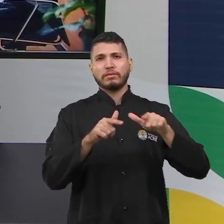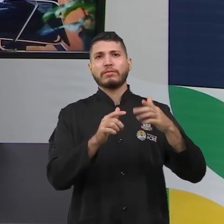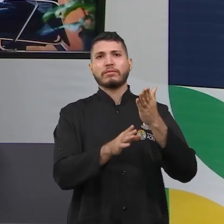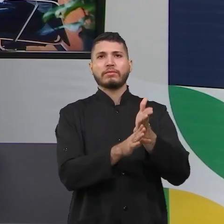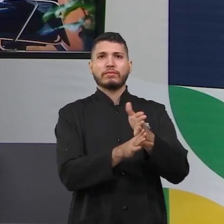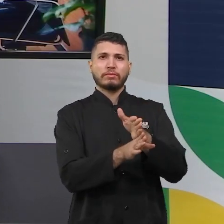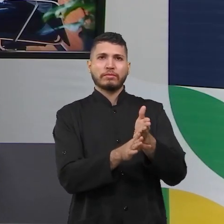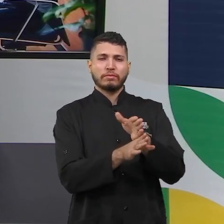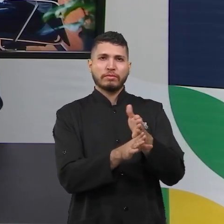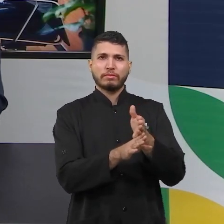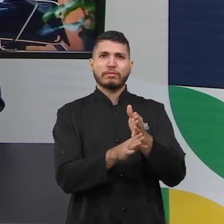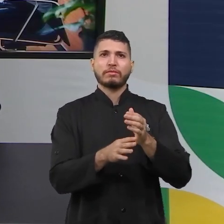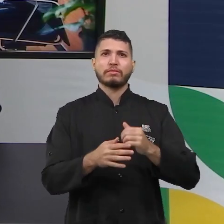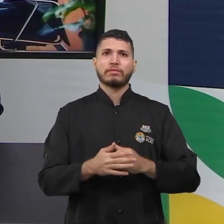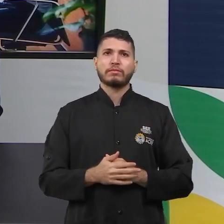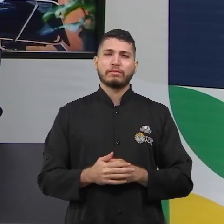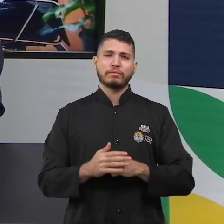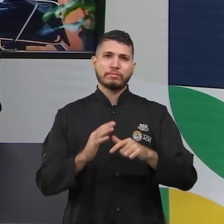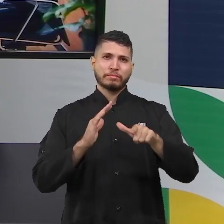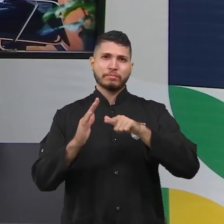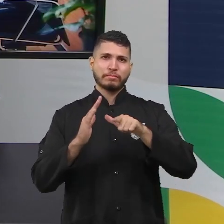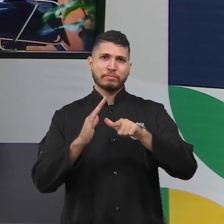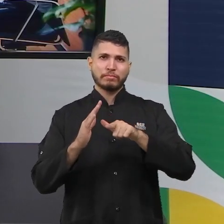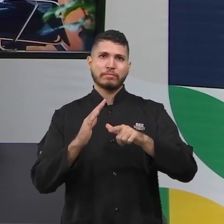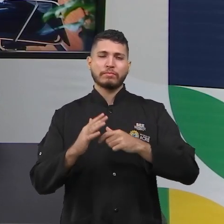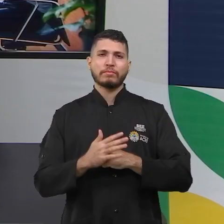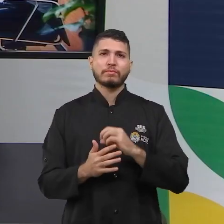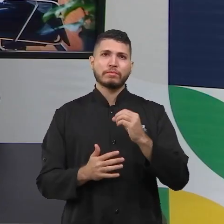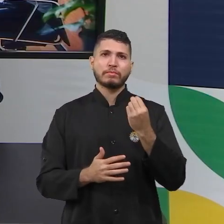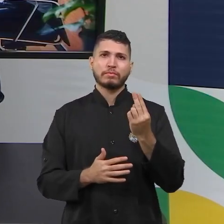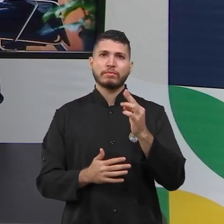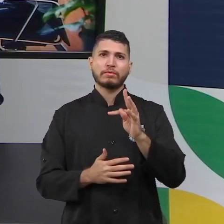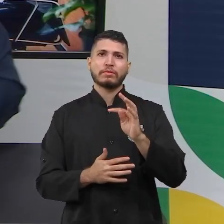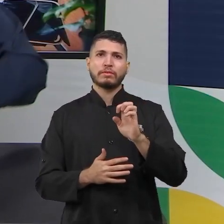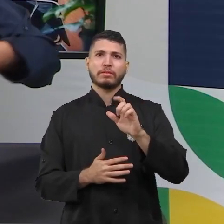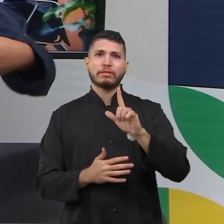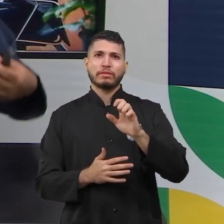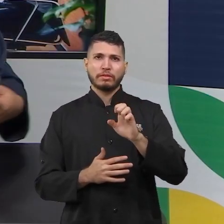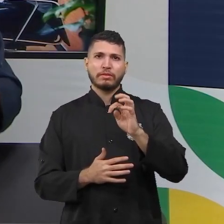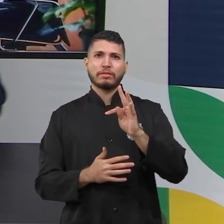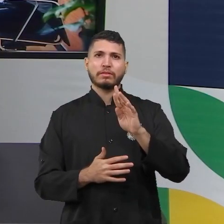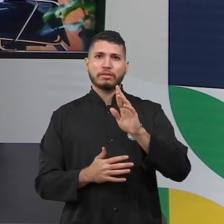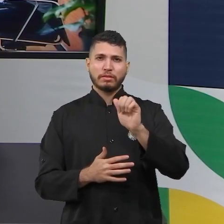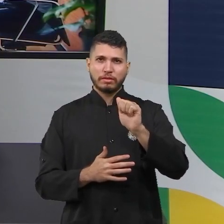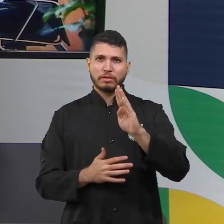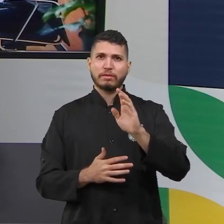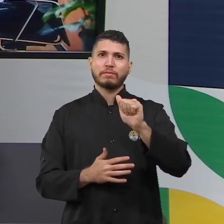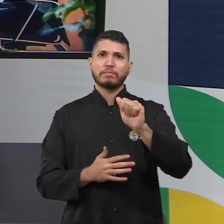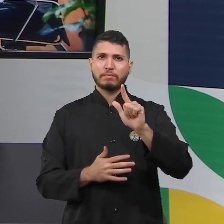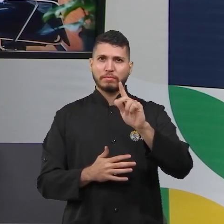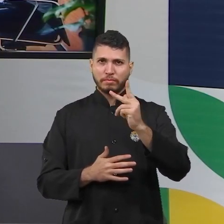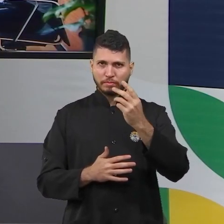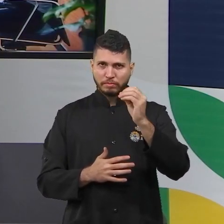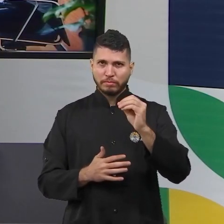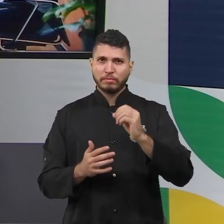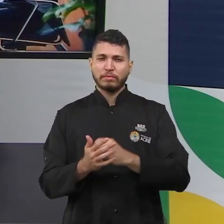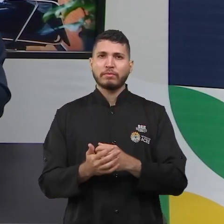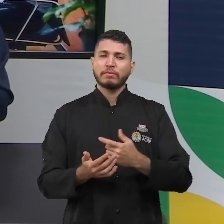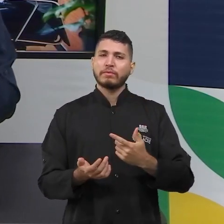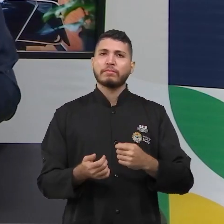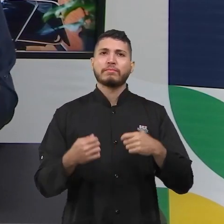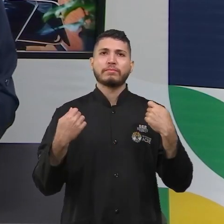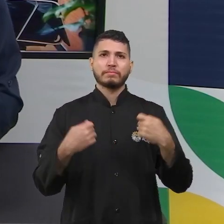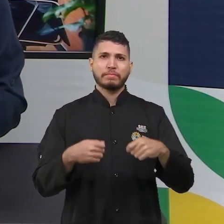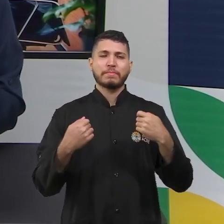estava falando, na forma de home office, no teletrabalho, tem que ter essa questão da adaptabilidade para, sim,